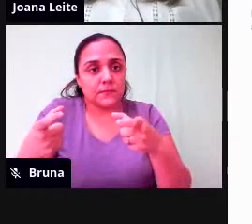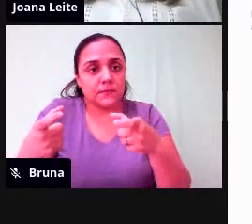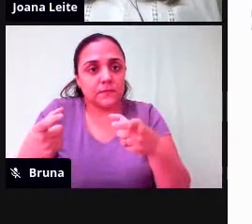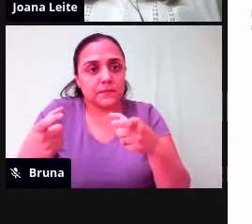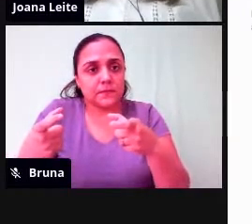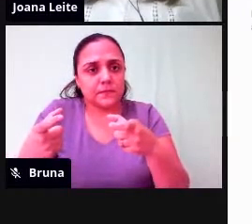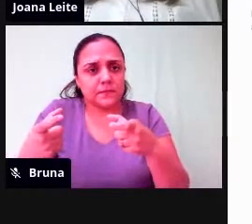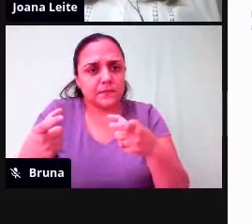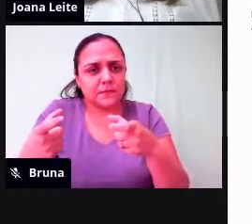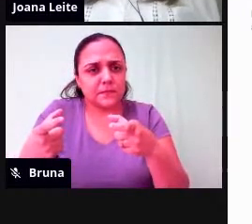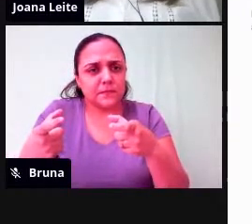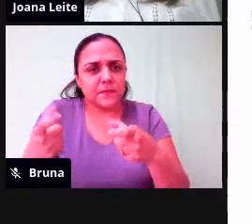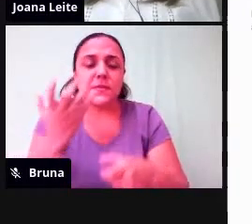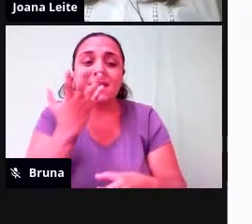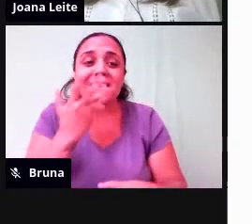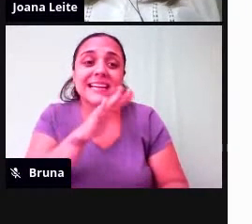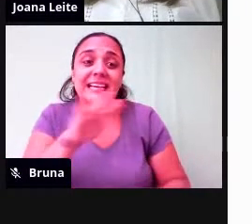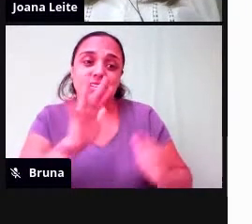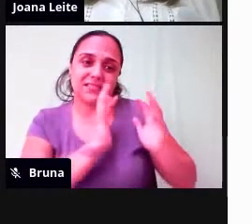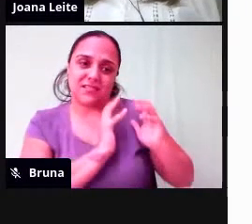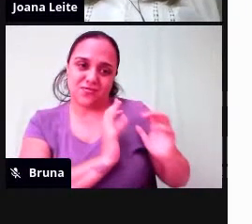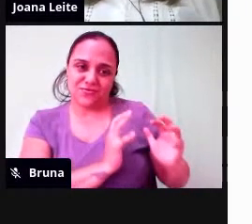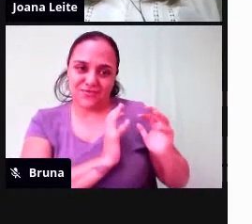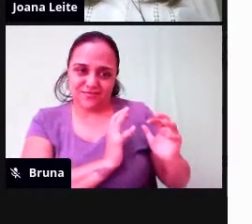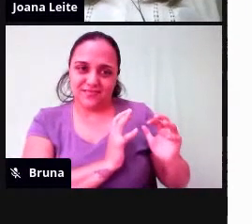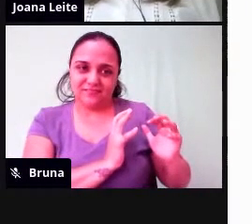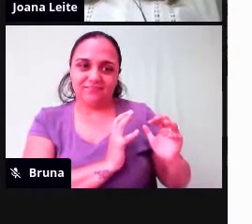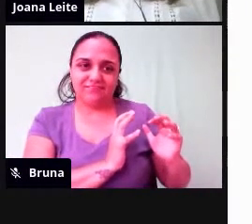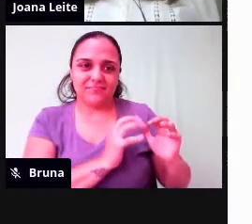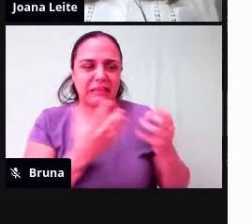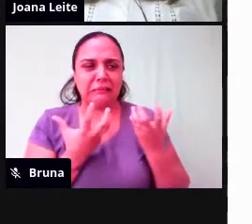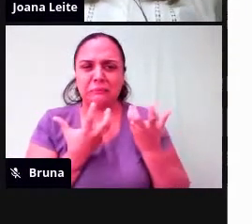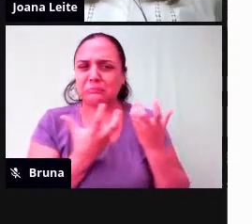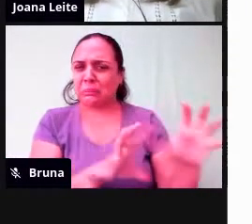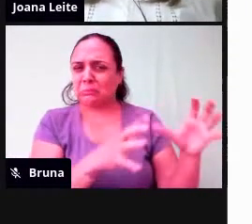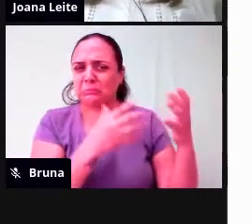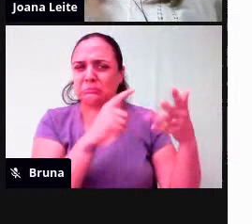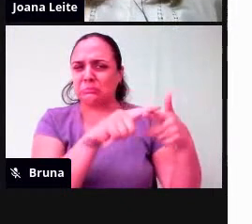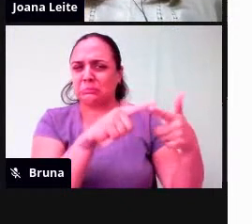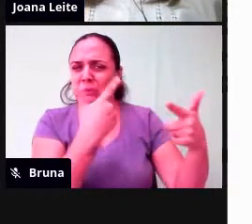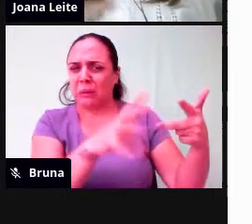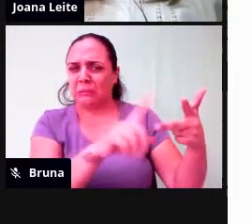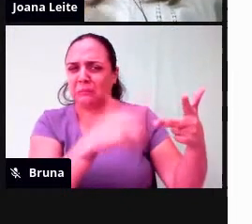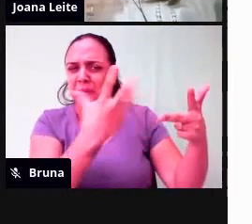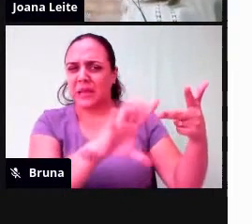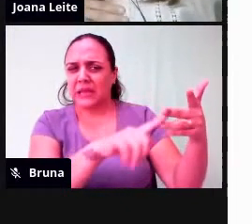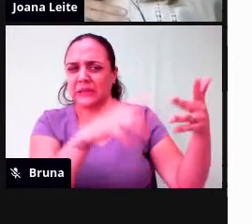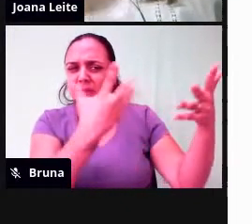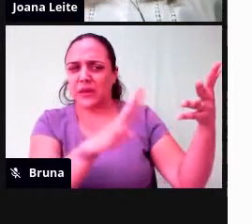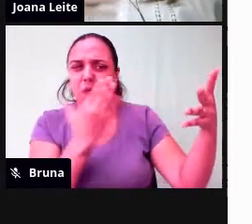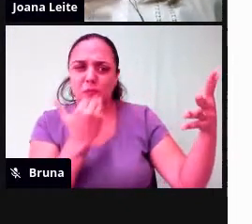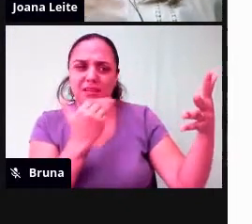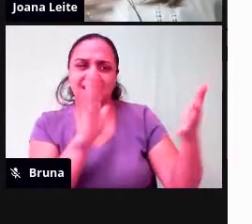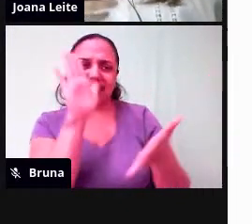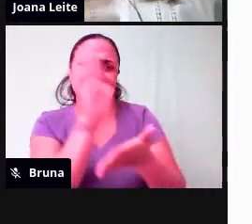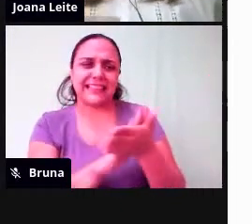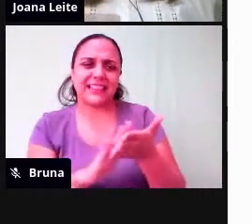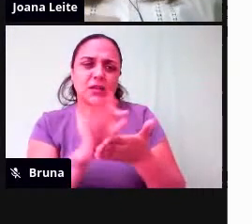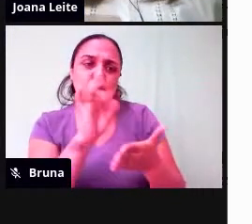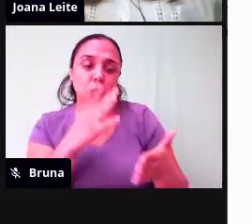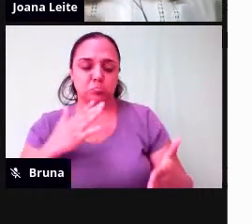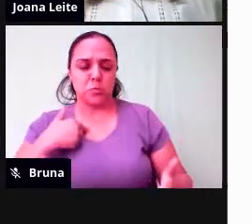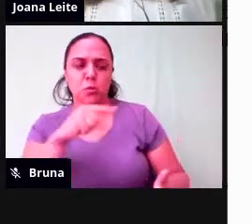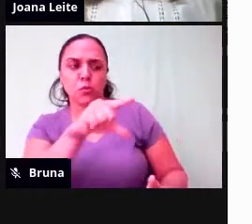com transtorno do espectro autista. E por que isso pode acontecer? Então, a seletividade alimentar, ela pode estar relacionada com